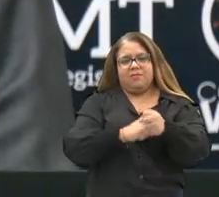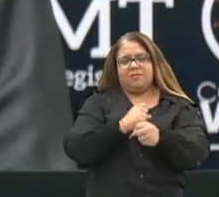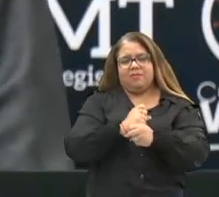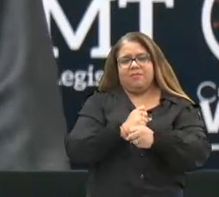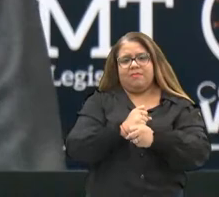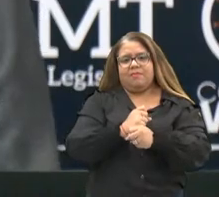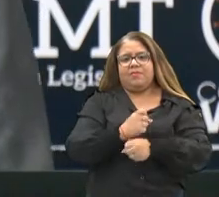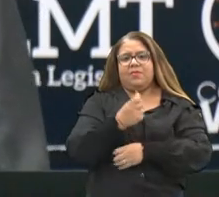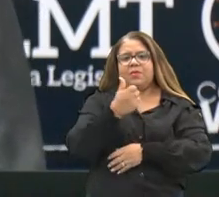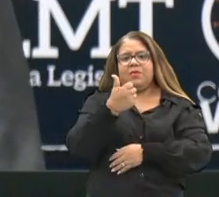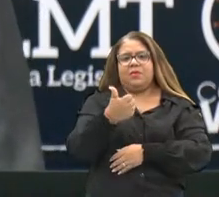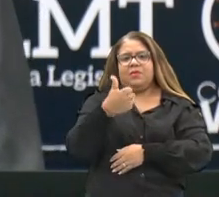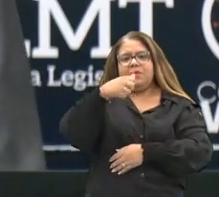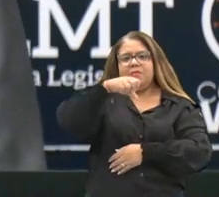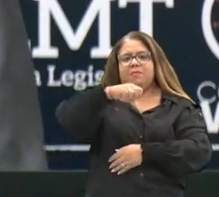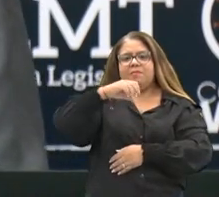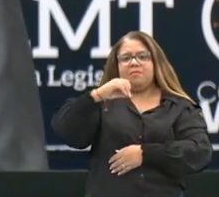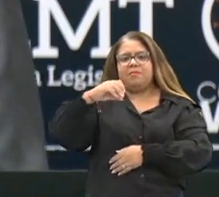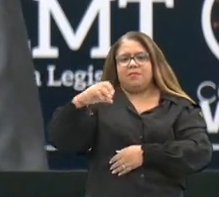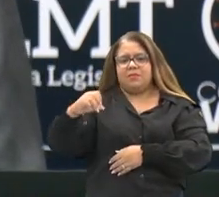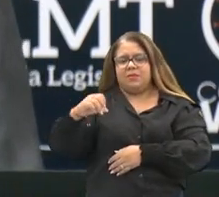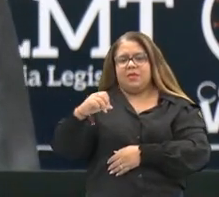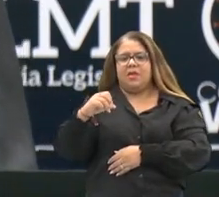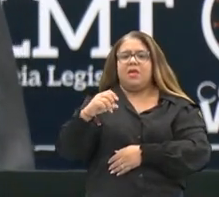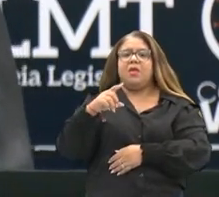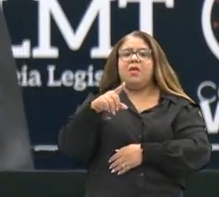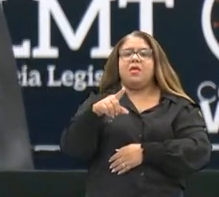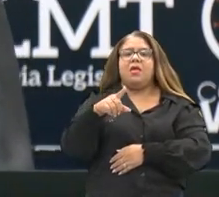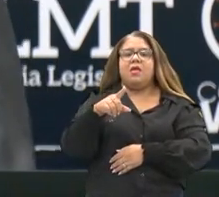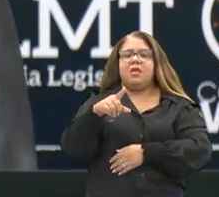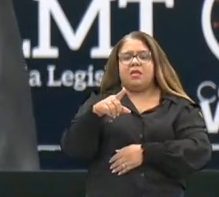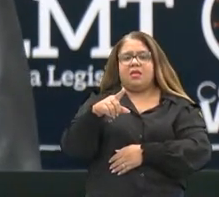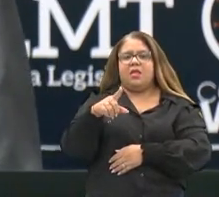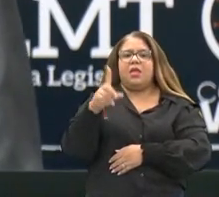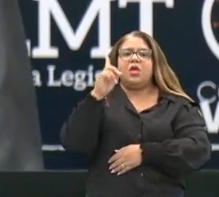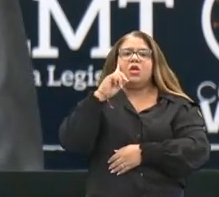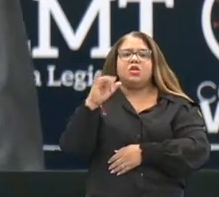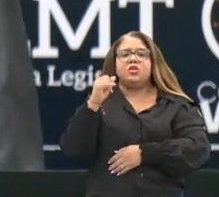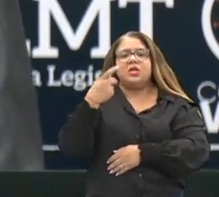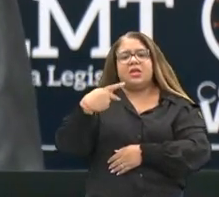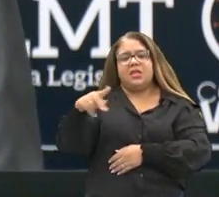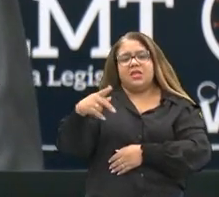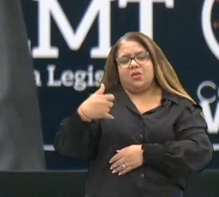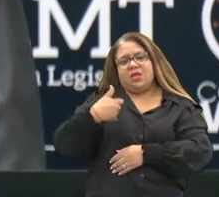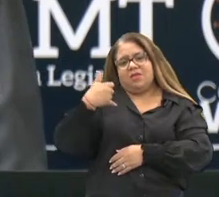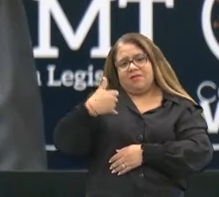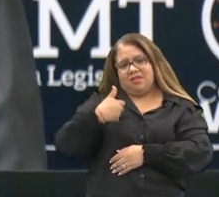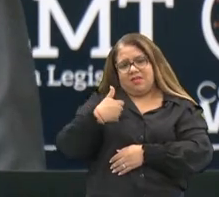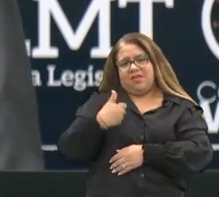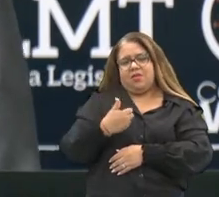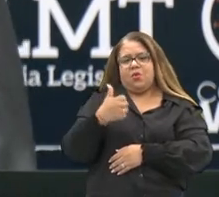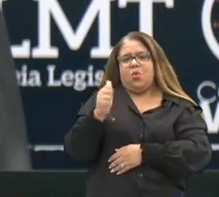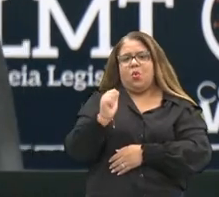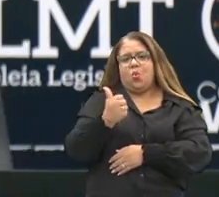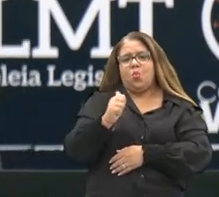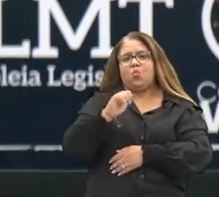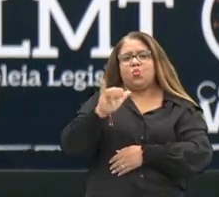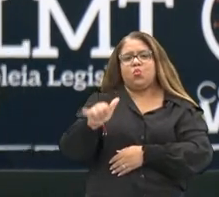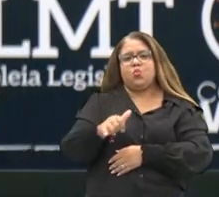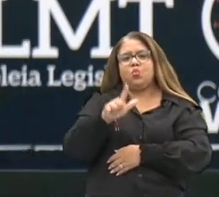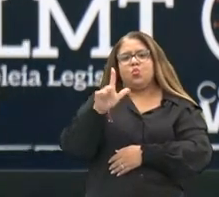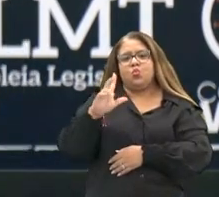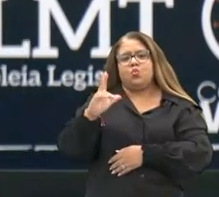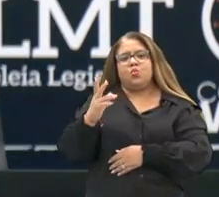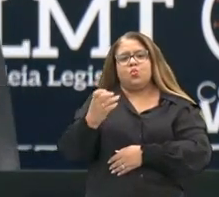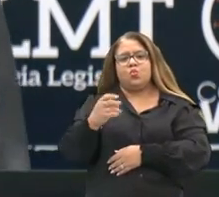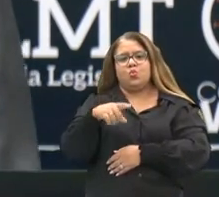falecer, como já disseram aqui, no mesmo dia do seu aniversário, em 11 de julho de 1973.